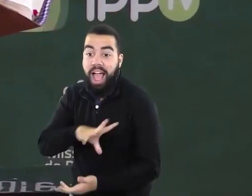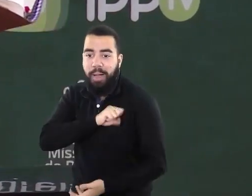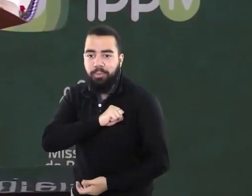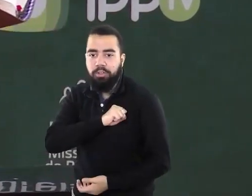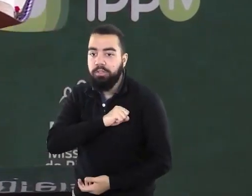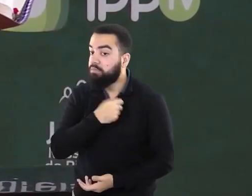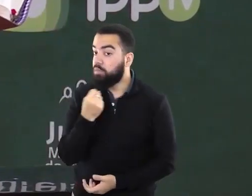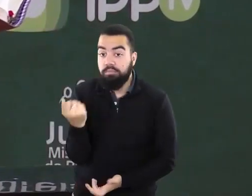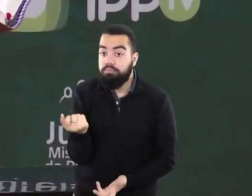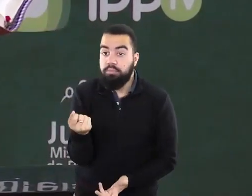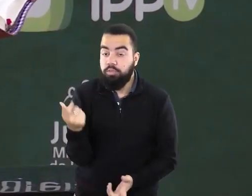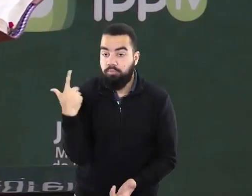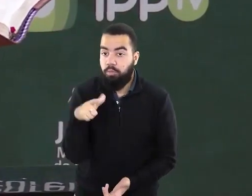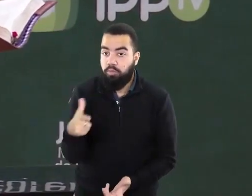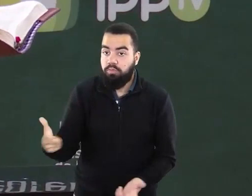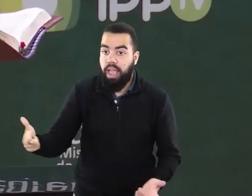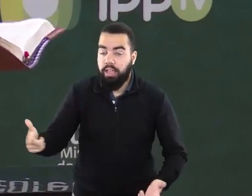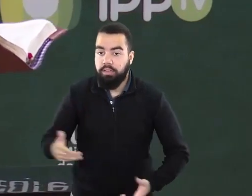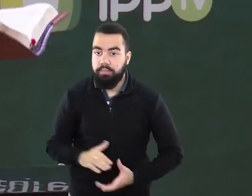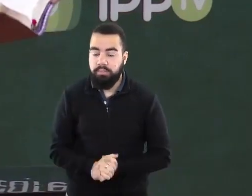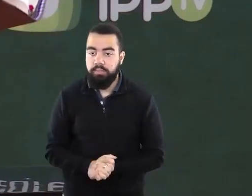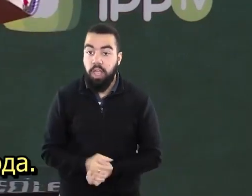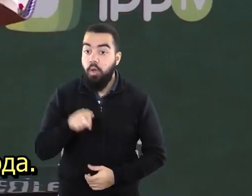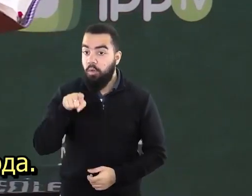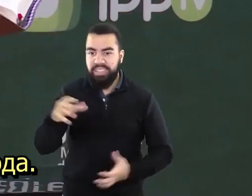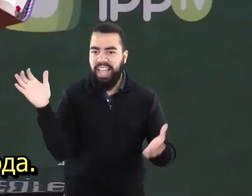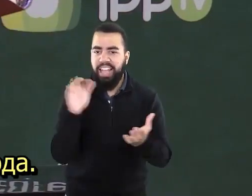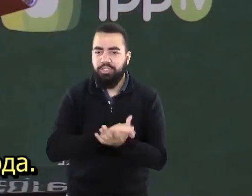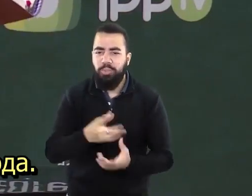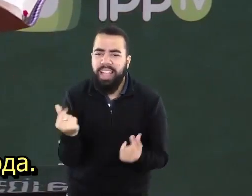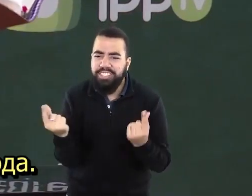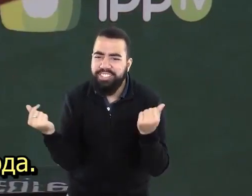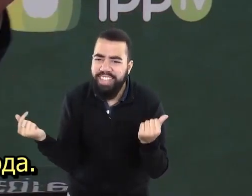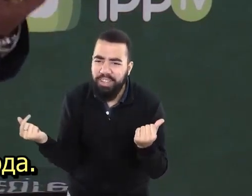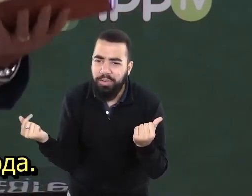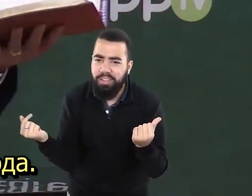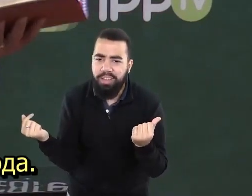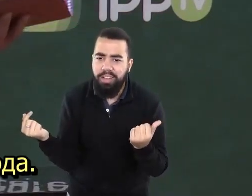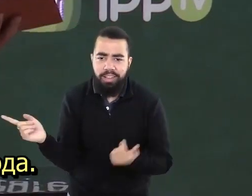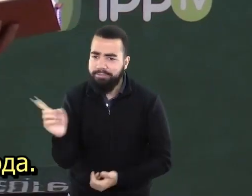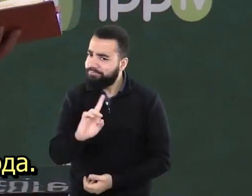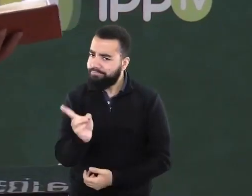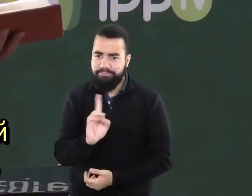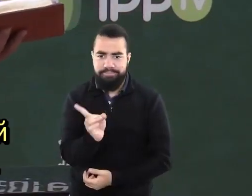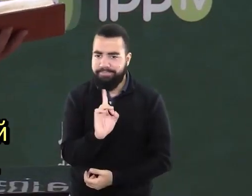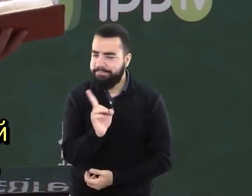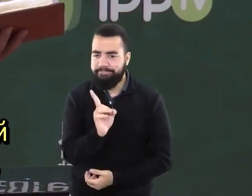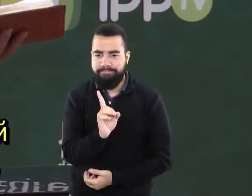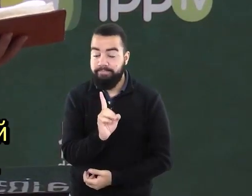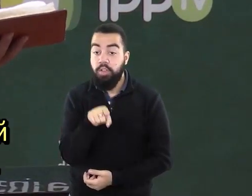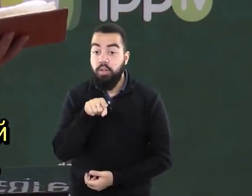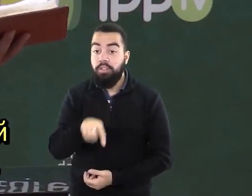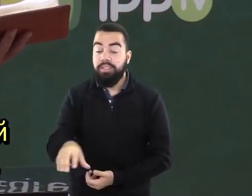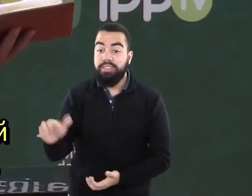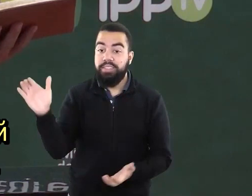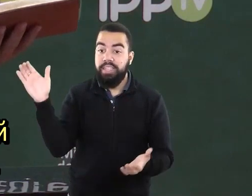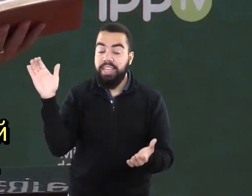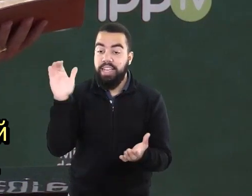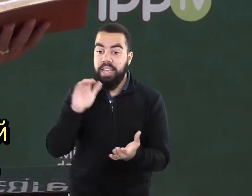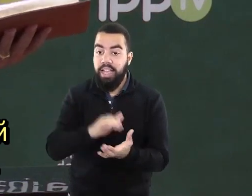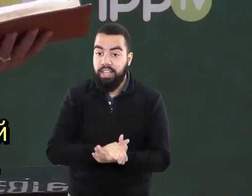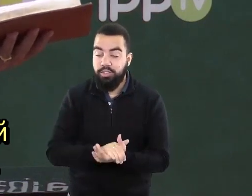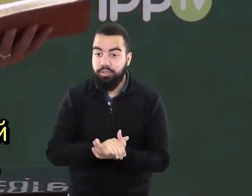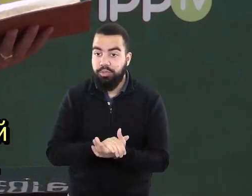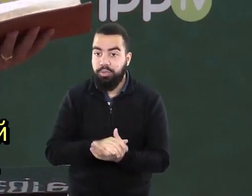porque a pessoa tinha dinheiro, porque tinha alguma vantagem nisso. Não, você não é um produto que está